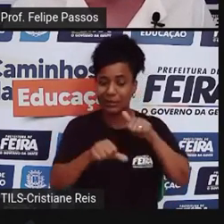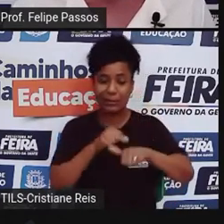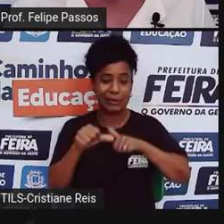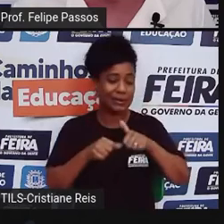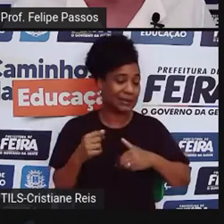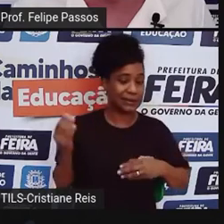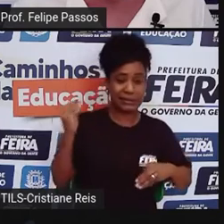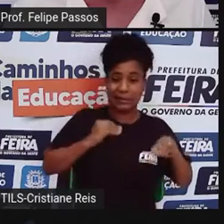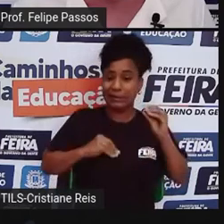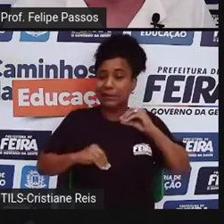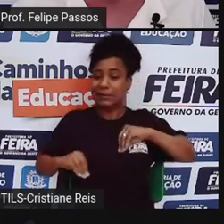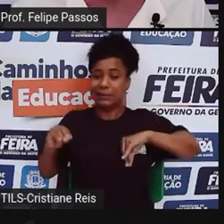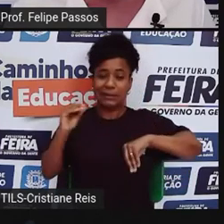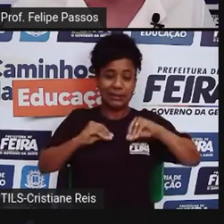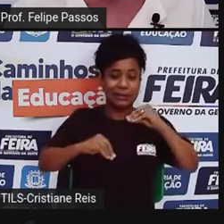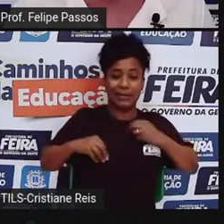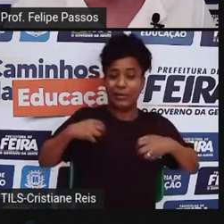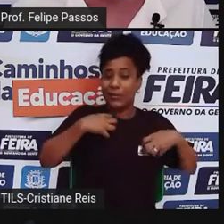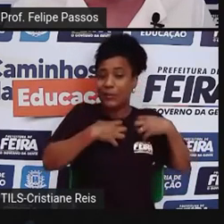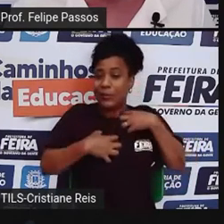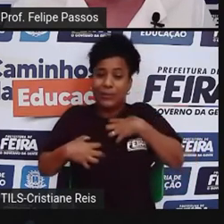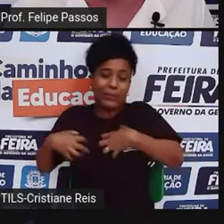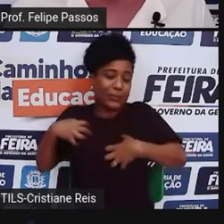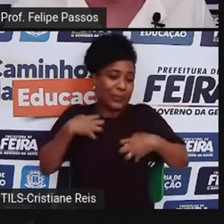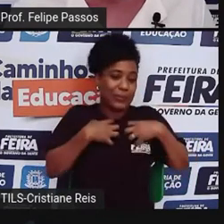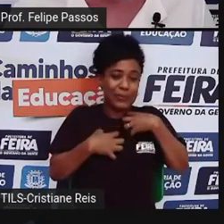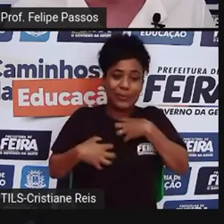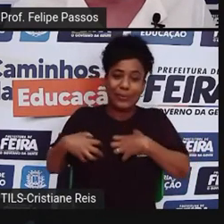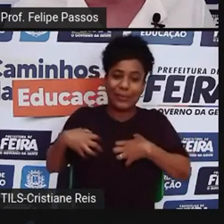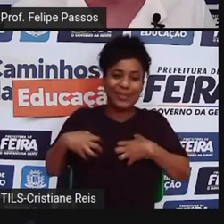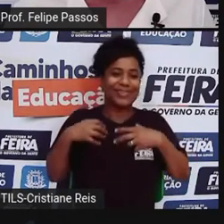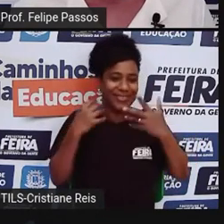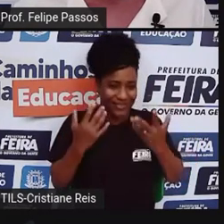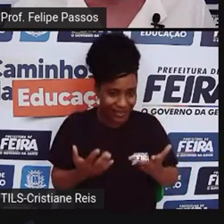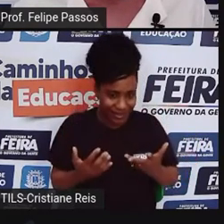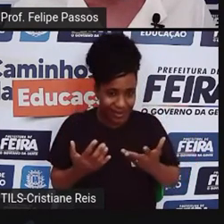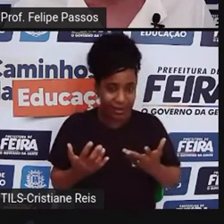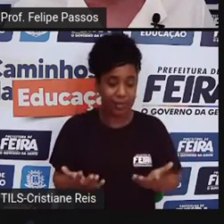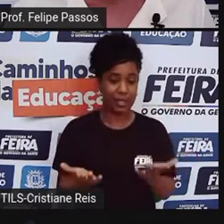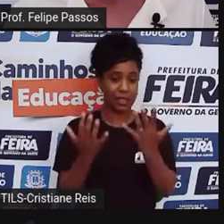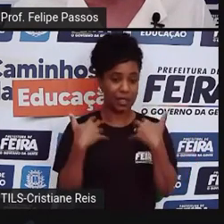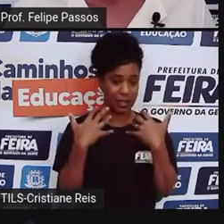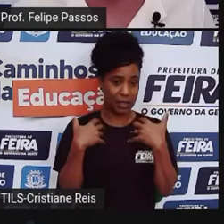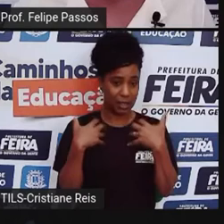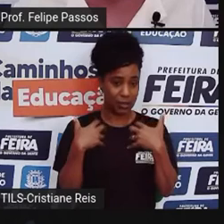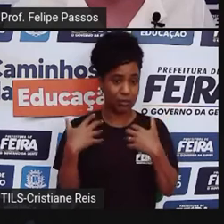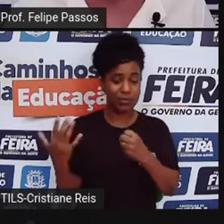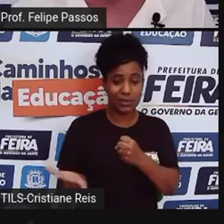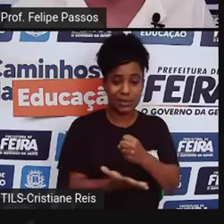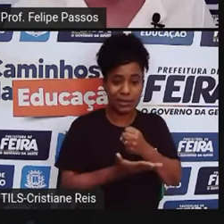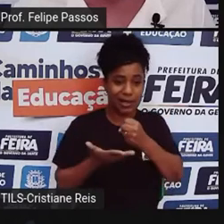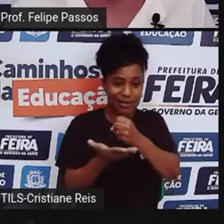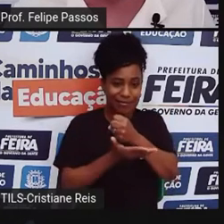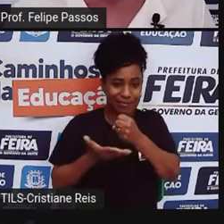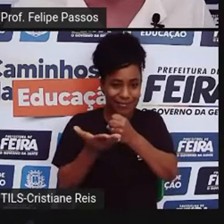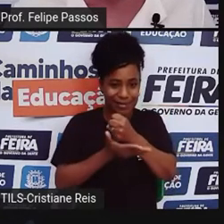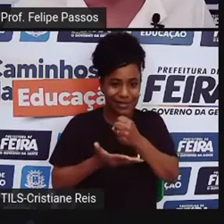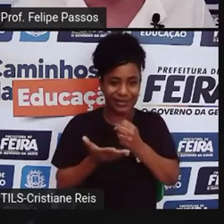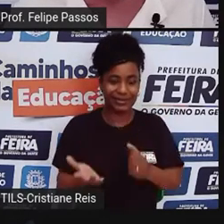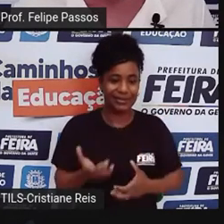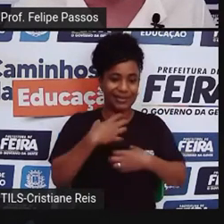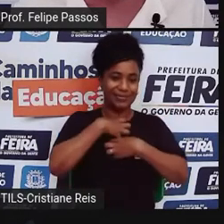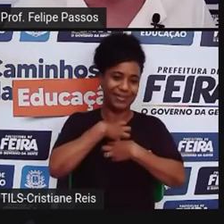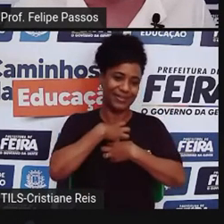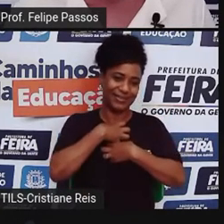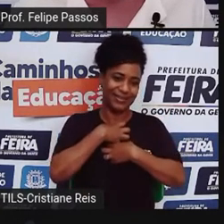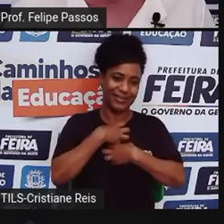você começa a ter uma base, entendeu? Uma base sentimental, uma base... Frustração, eu digo que todo ser